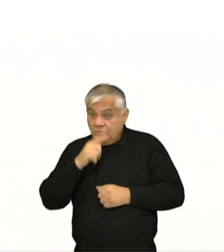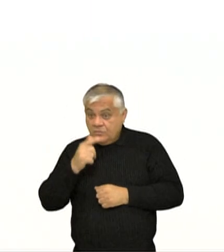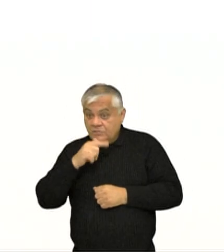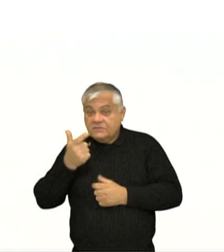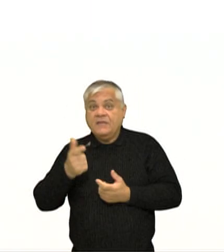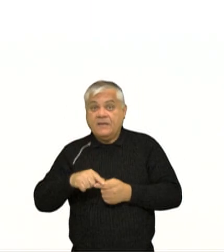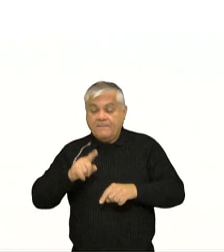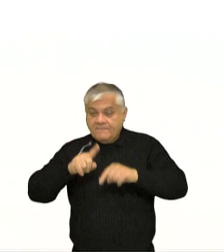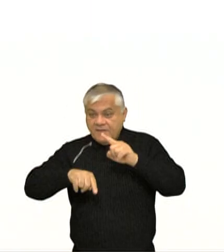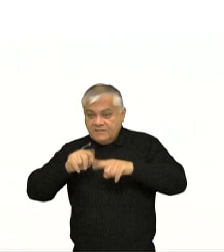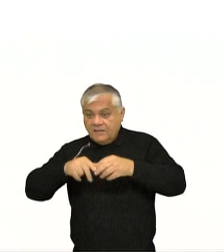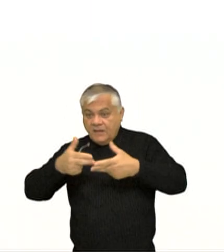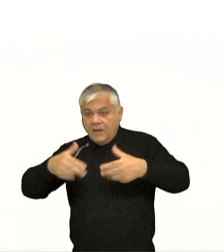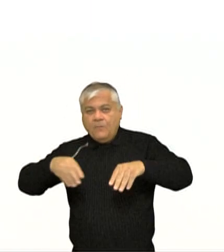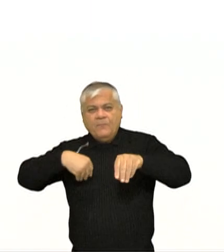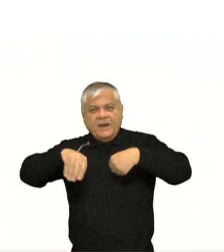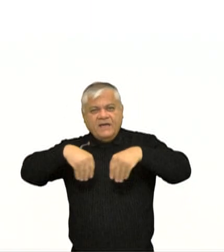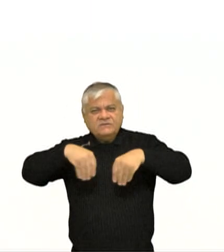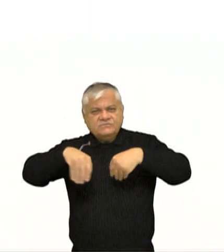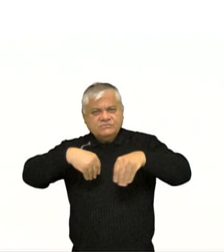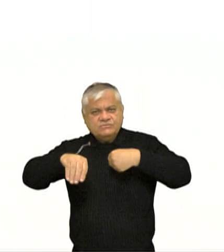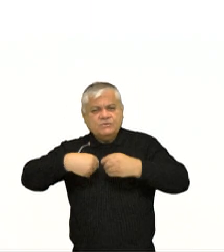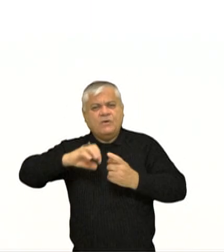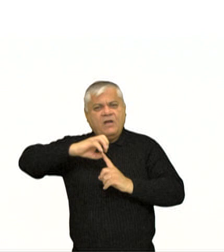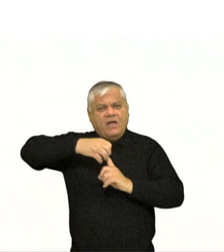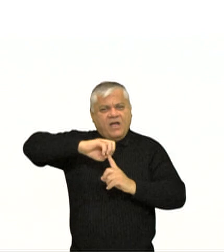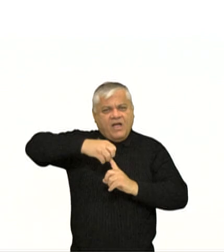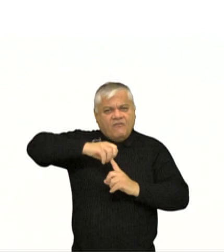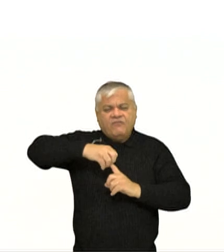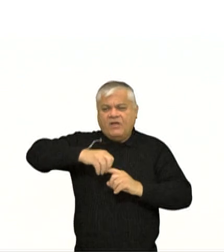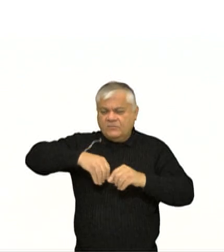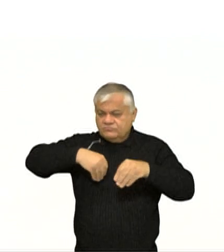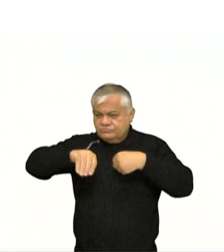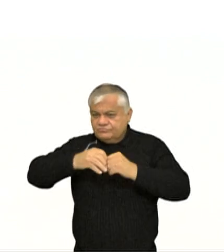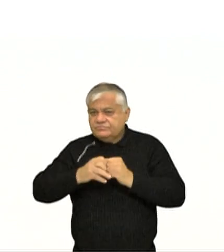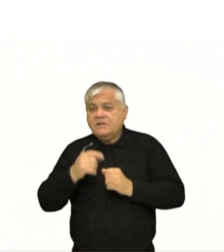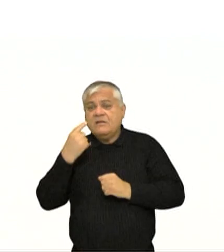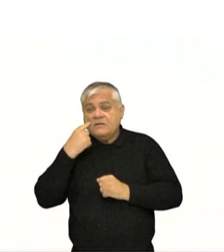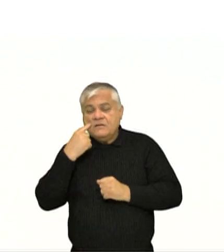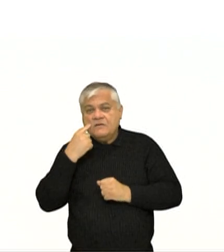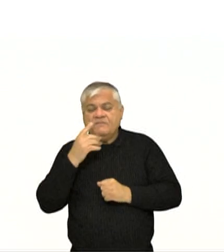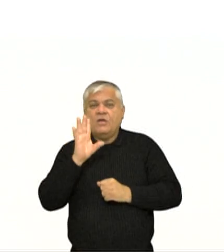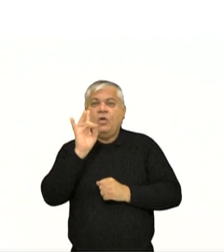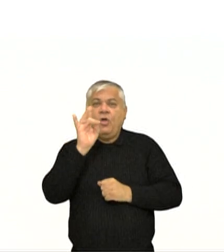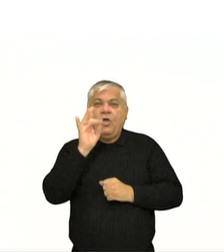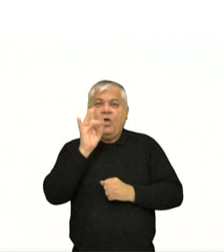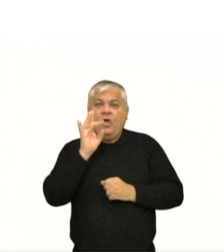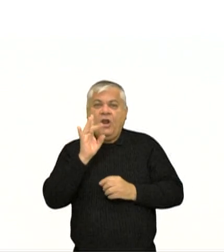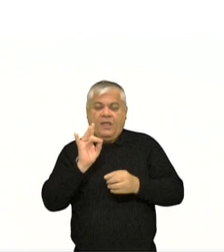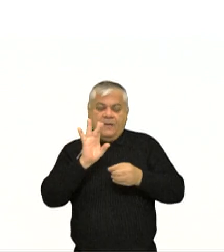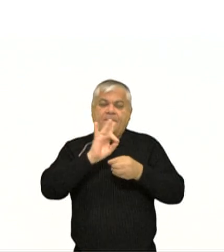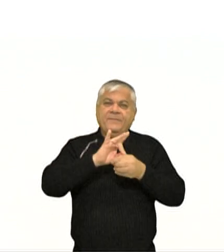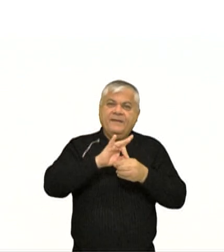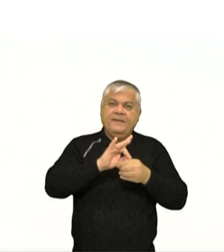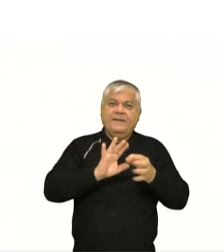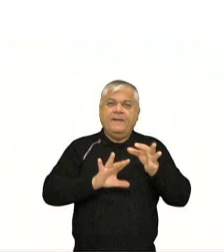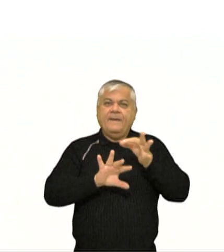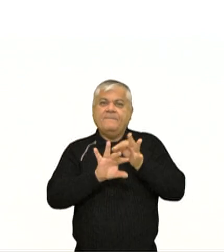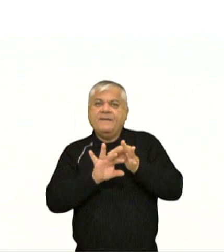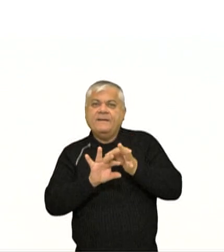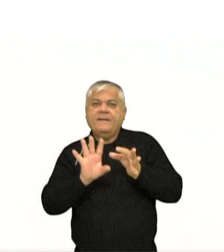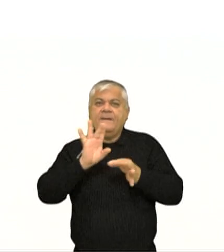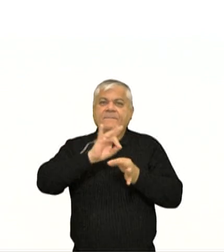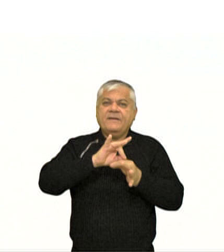mais pecinhas, mais tampinhas de garrafa, você pode ir colando as tampinhas e combinando